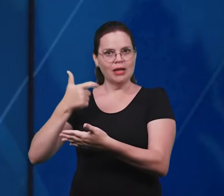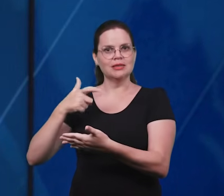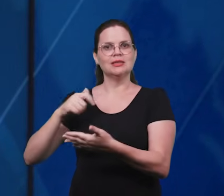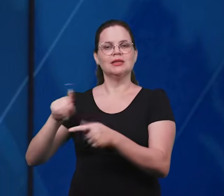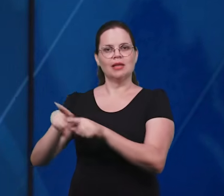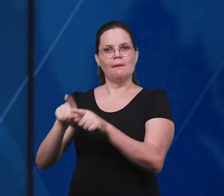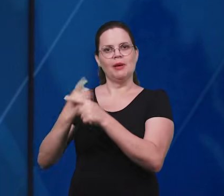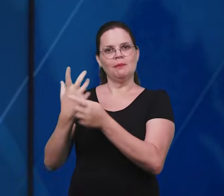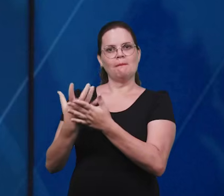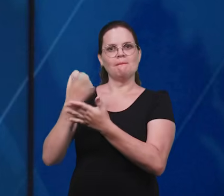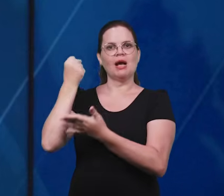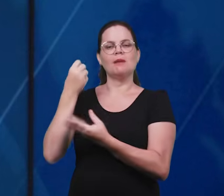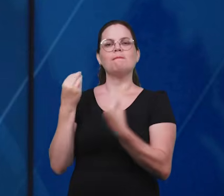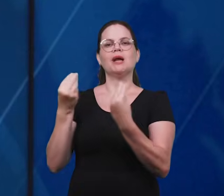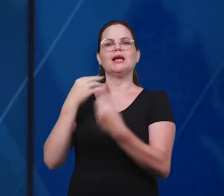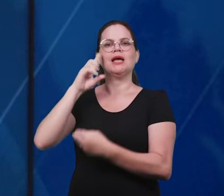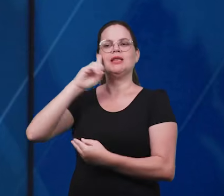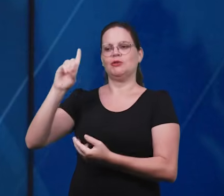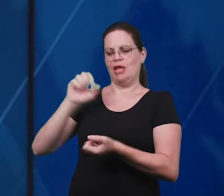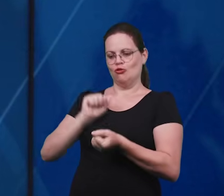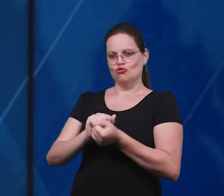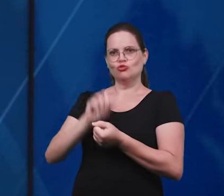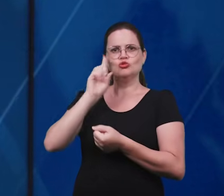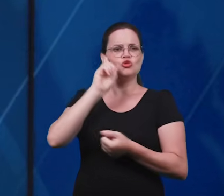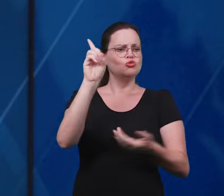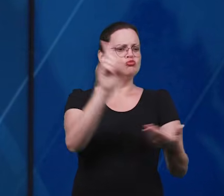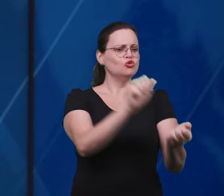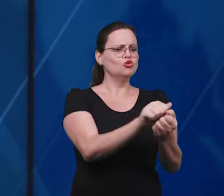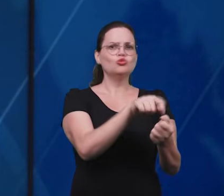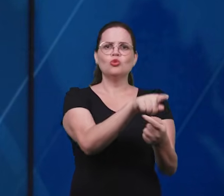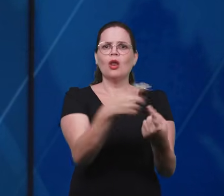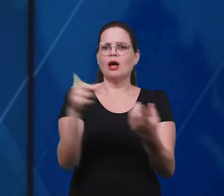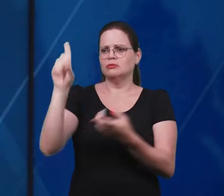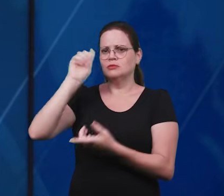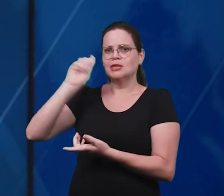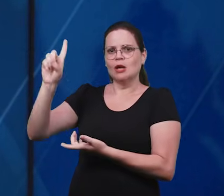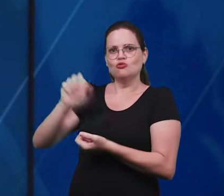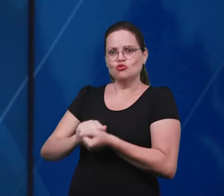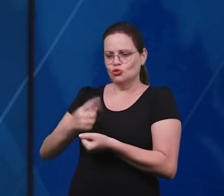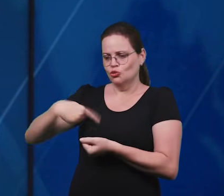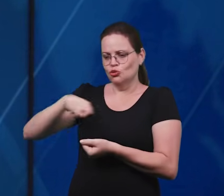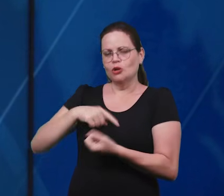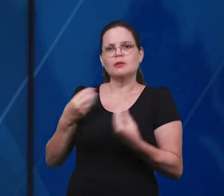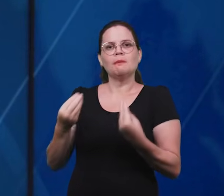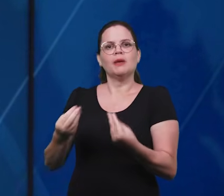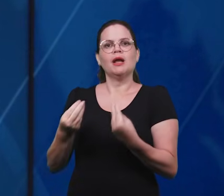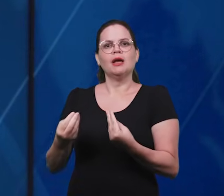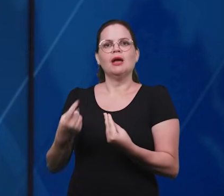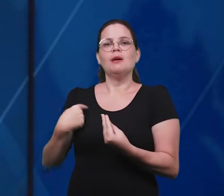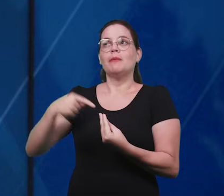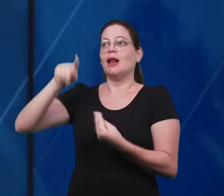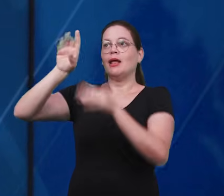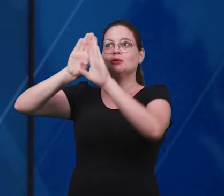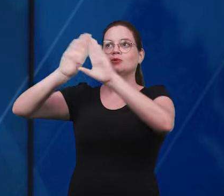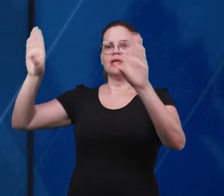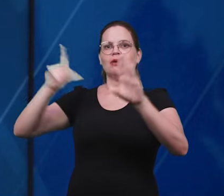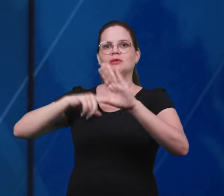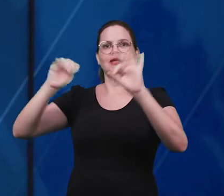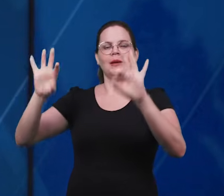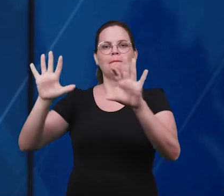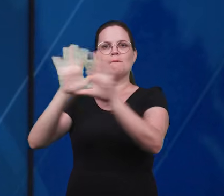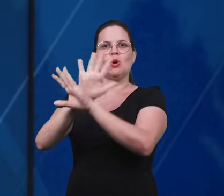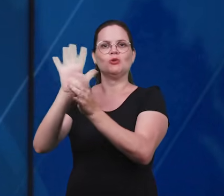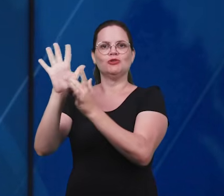herança celestial, aquela que o Senhor Jesus foi preparar para nós, preparar para os fiéis ao